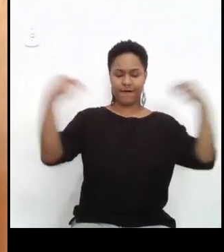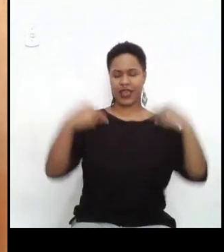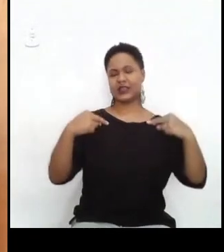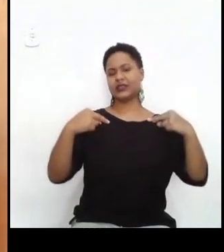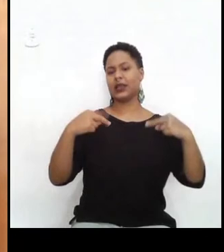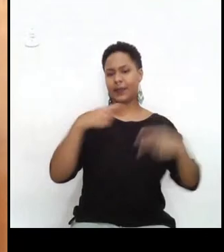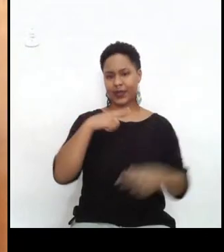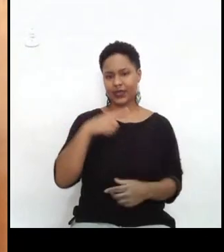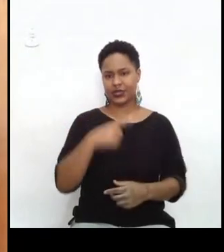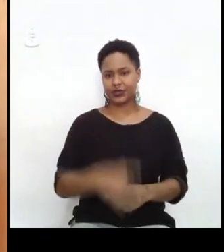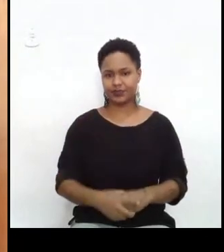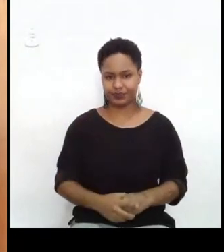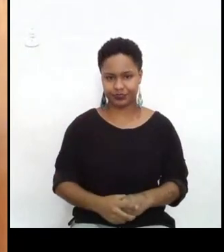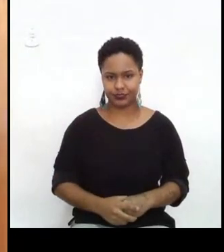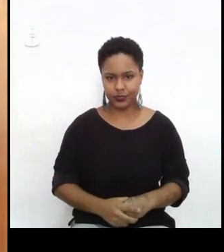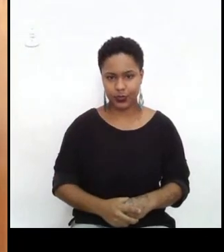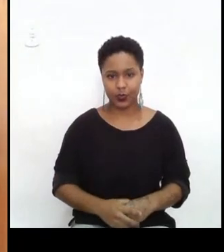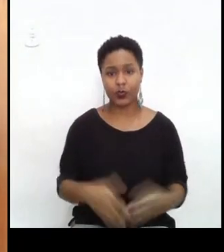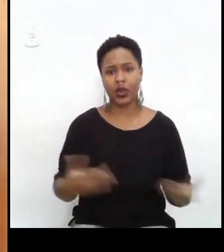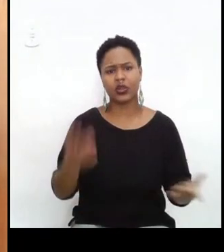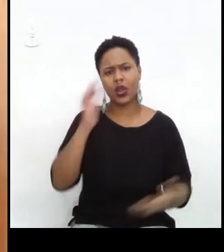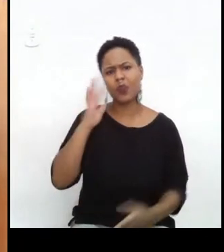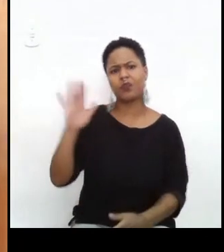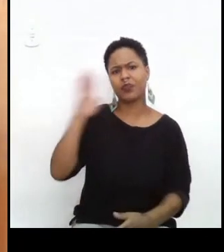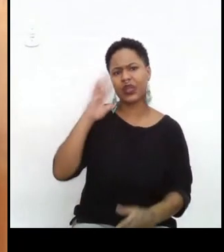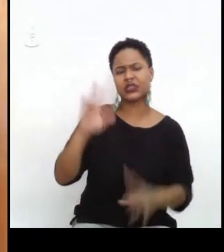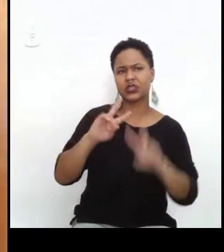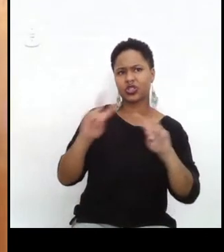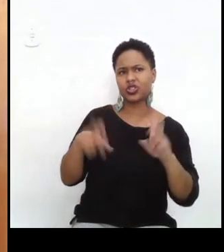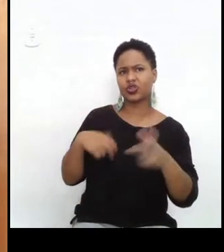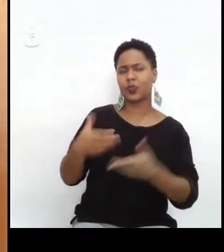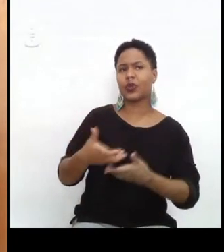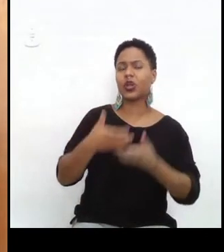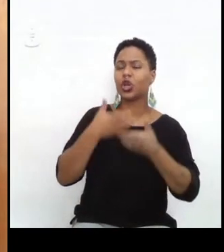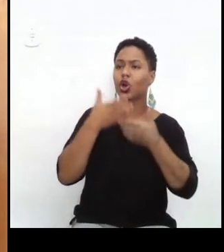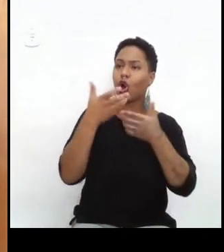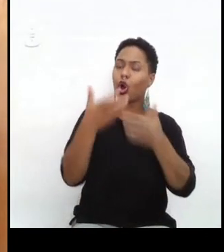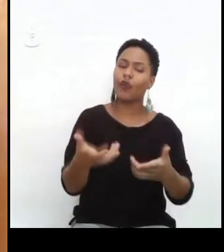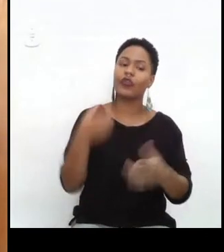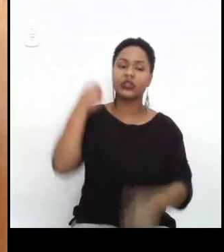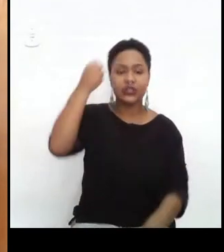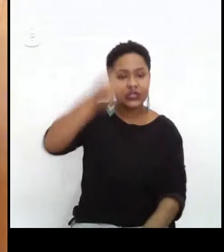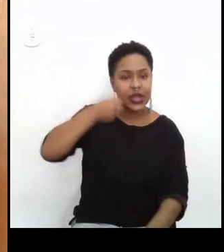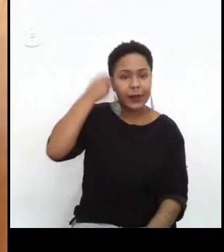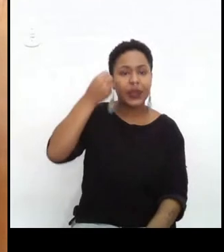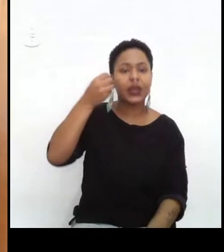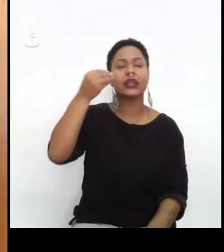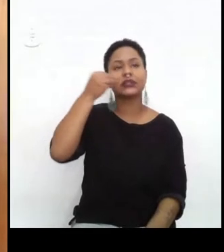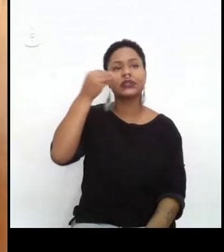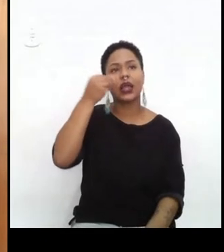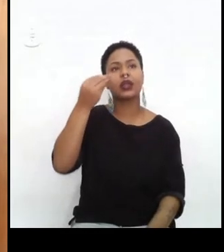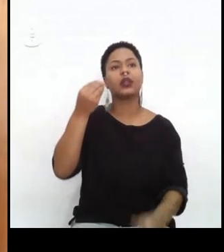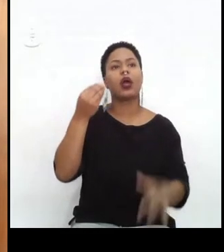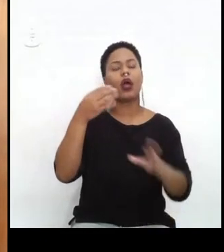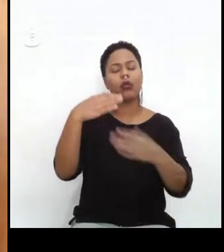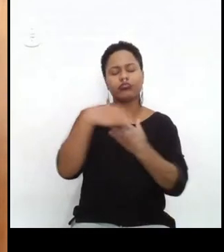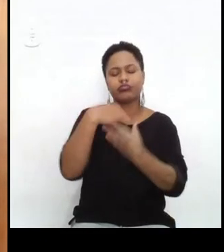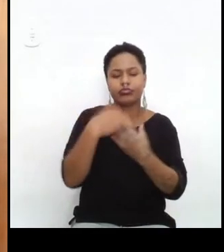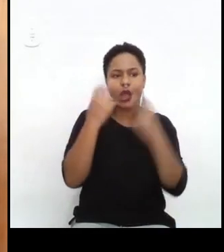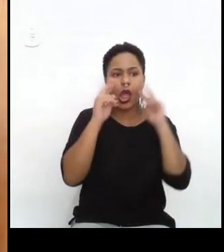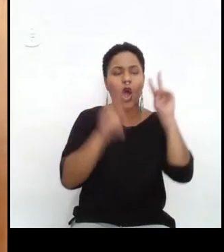Então segue lá estación de terminar e alguém morra orientar nos terminá-la se tornou Olha a história da universidade